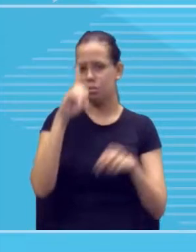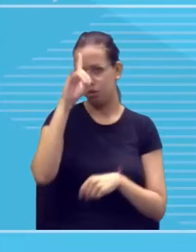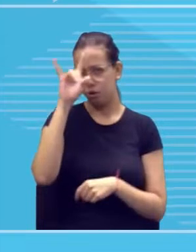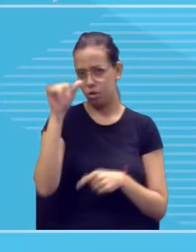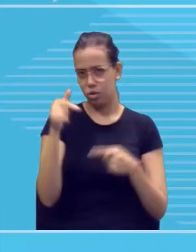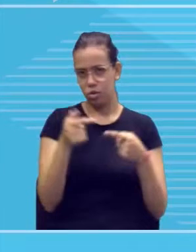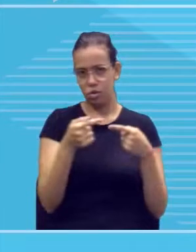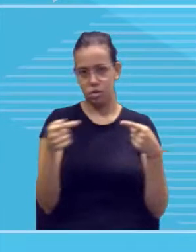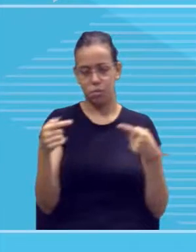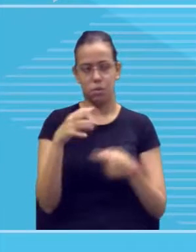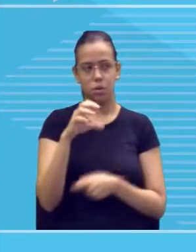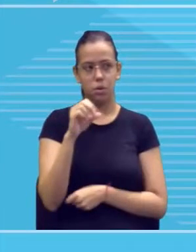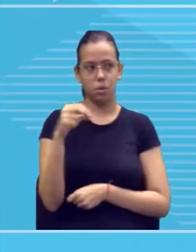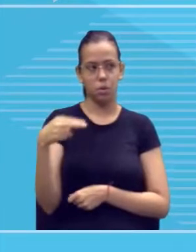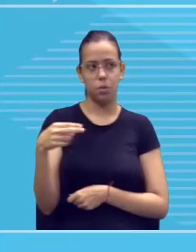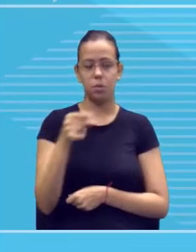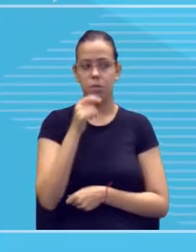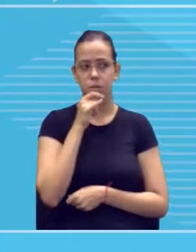então